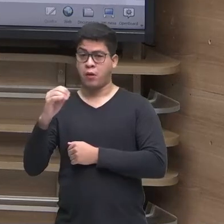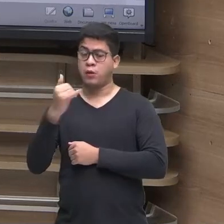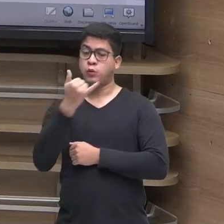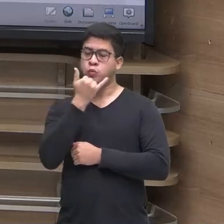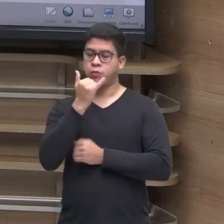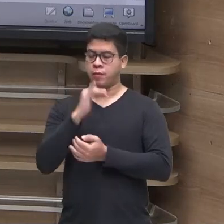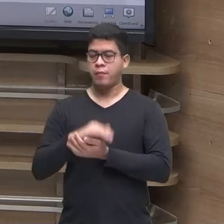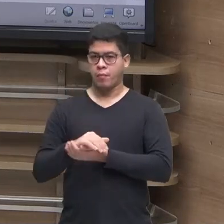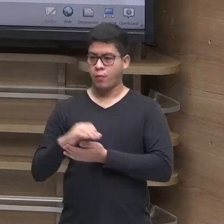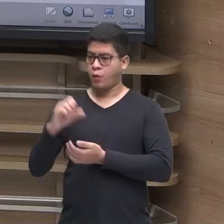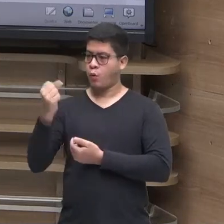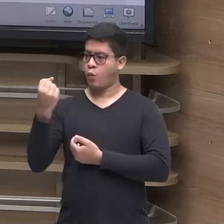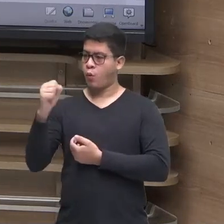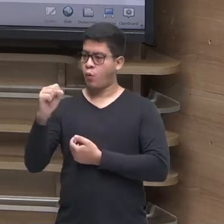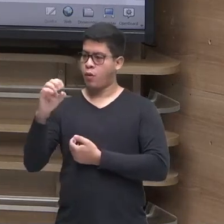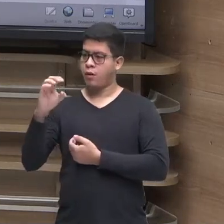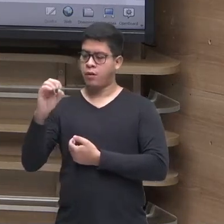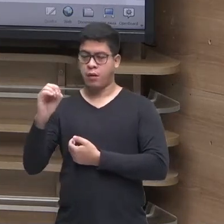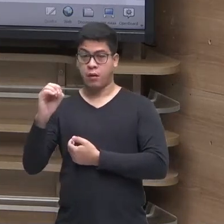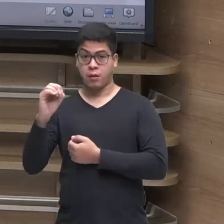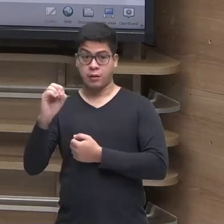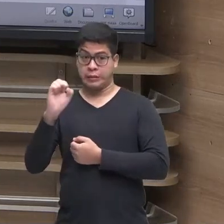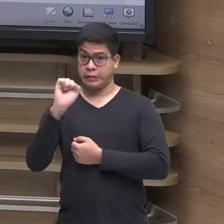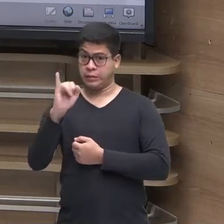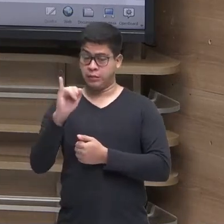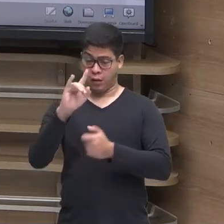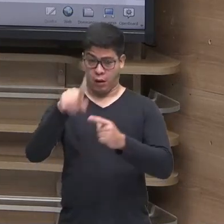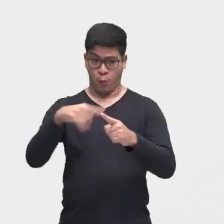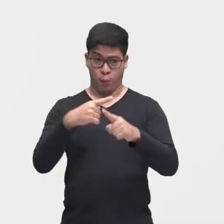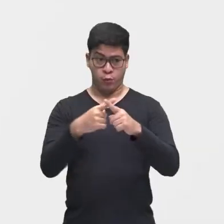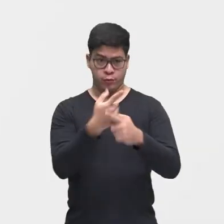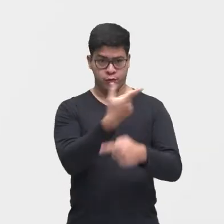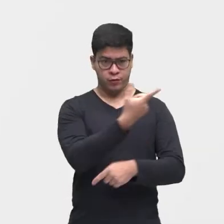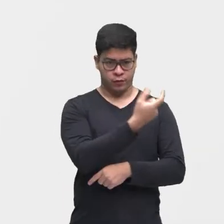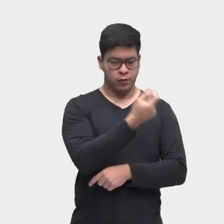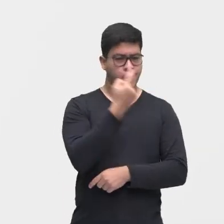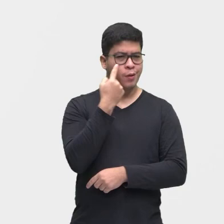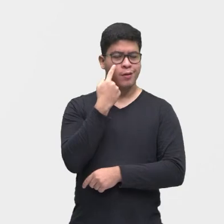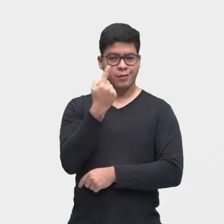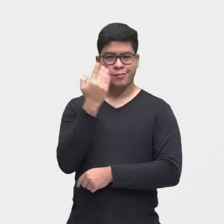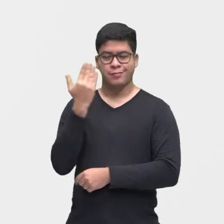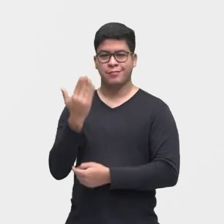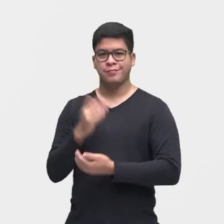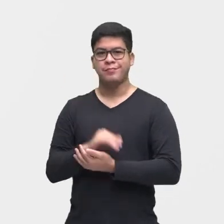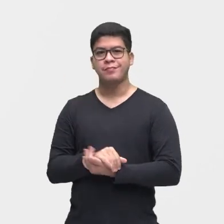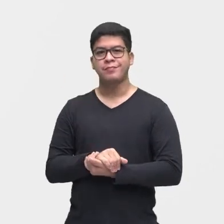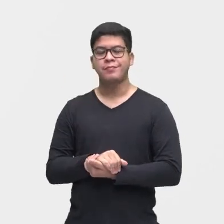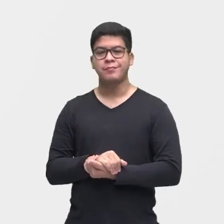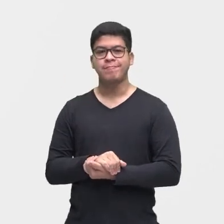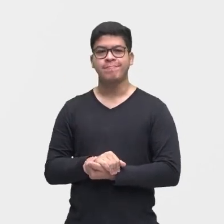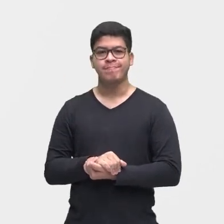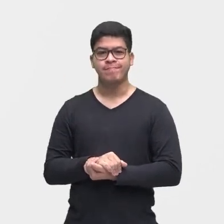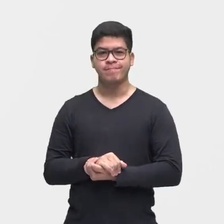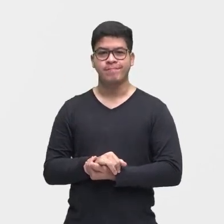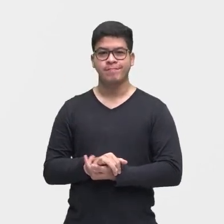né? Se ele é múltiplo de 20, se o 90 é múltiplo de 30, tá? Vamos lá, então, fazer a correção? Então, aqui está, ó.